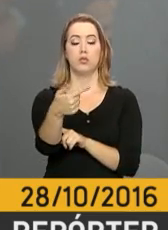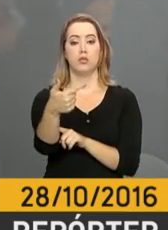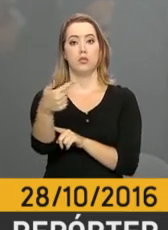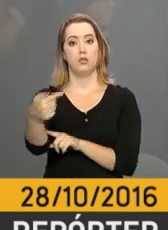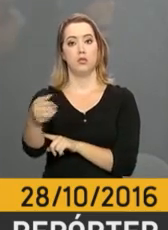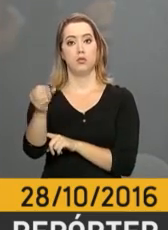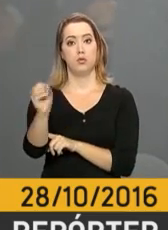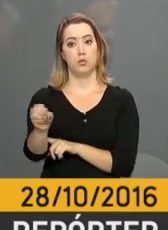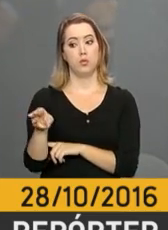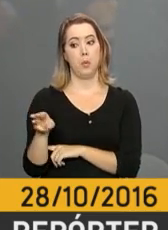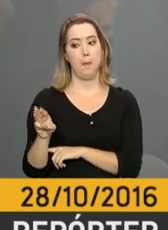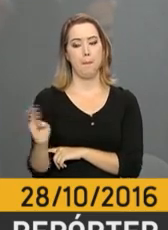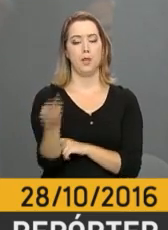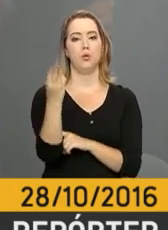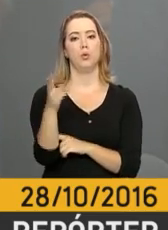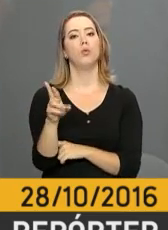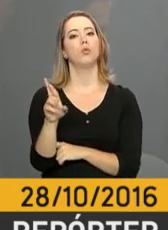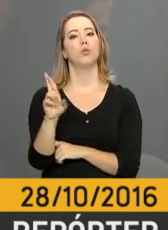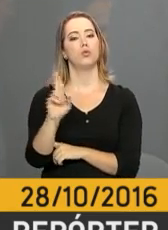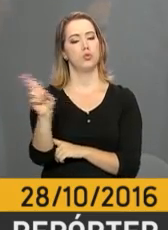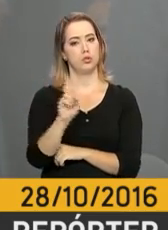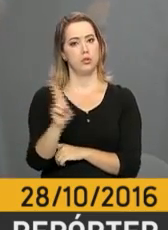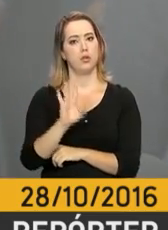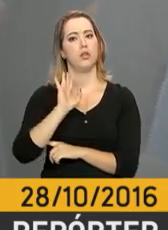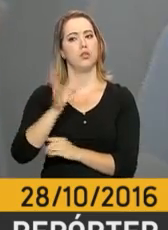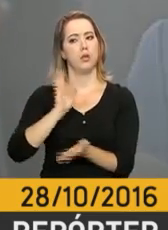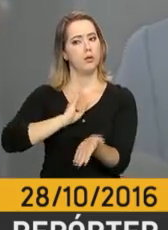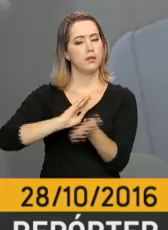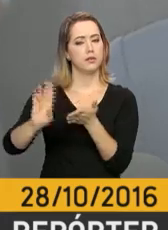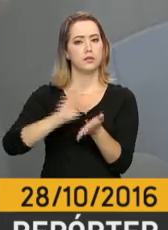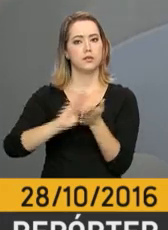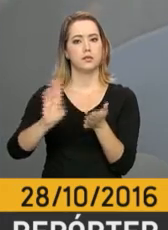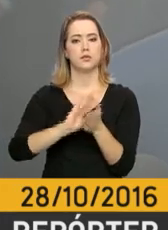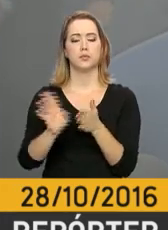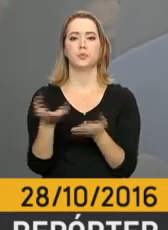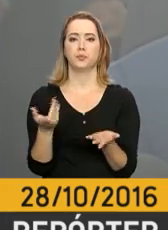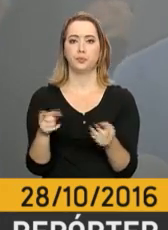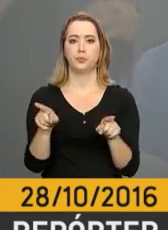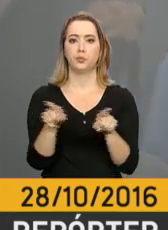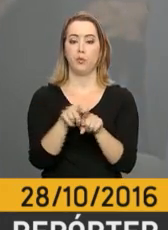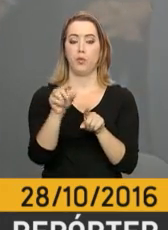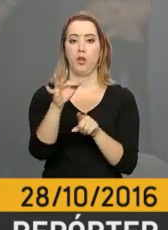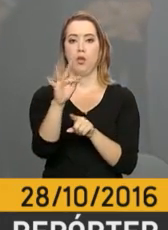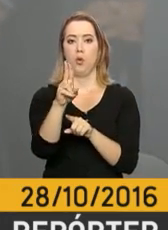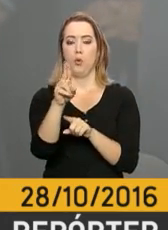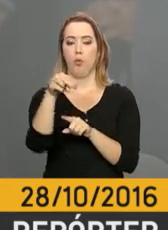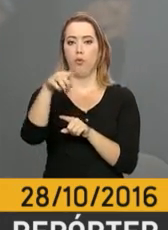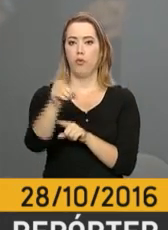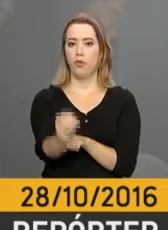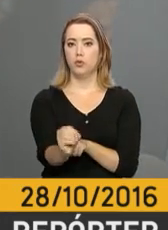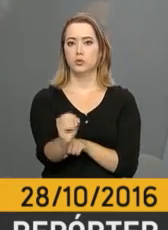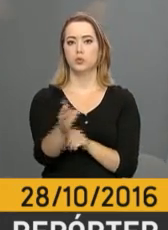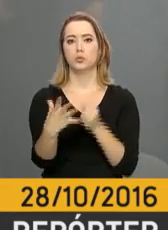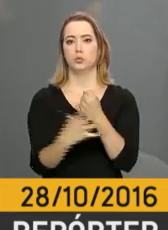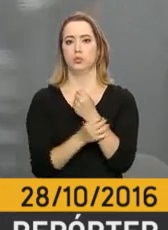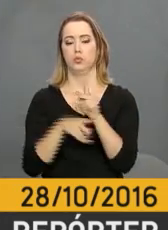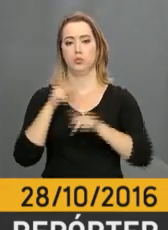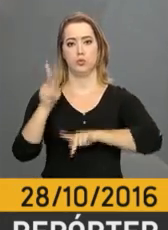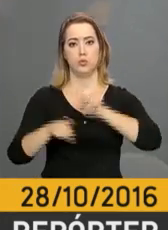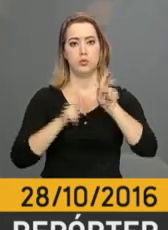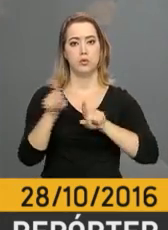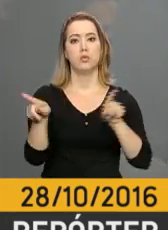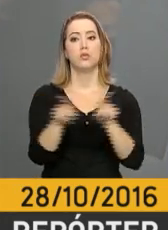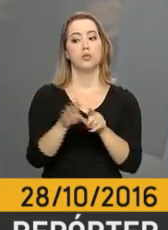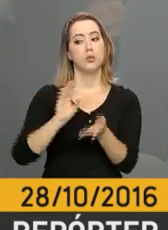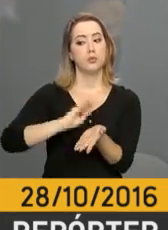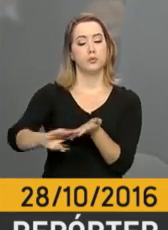778 milhões de reais. E o Fundo de Segurança Pública também será utilizado para o